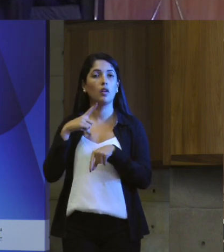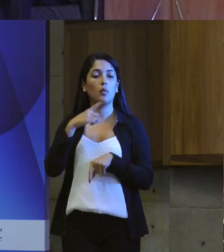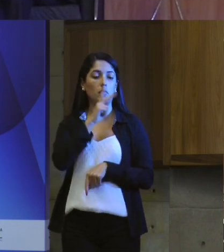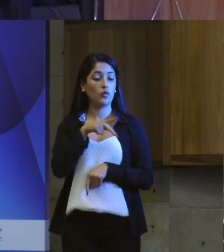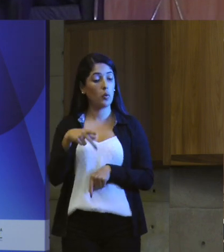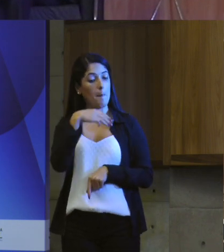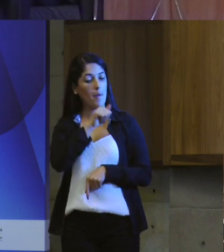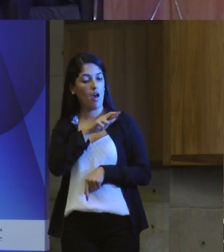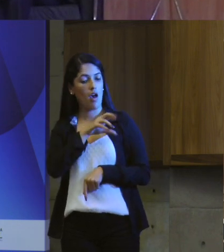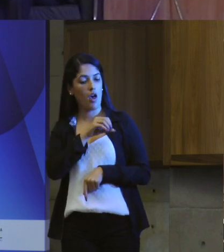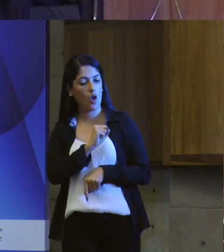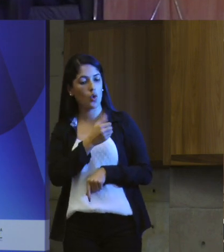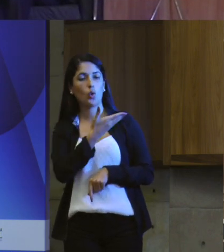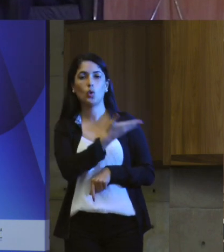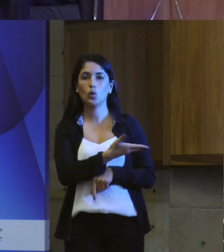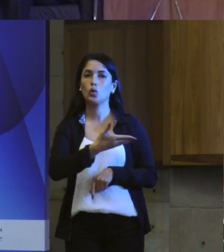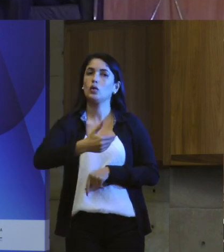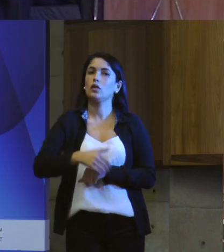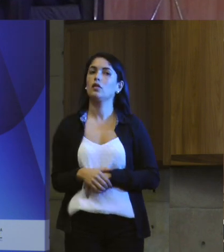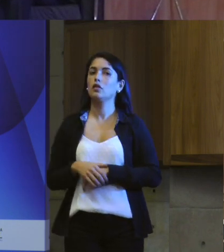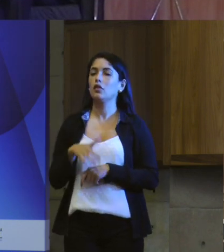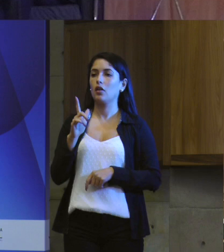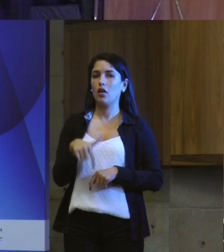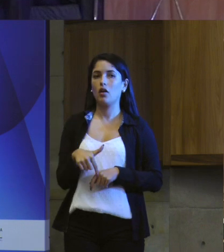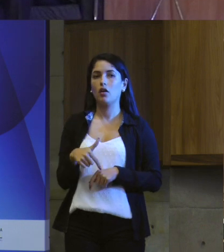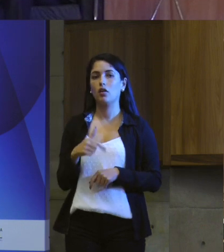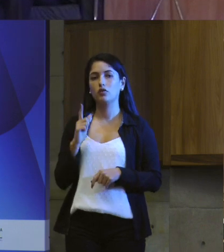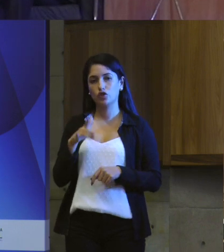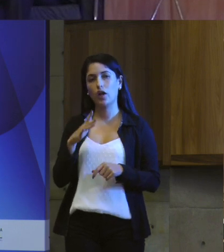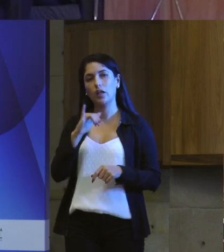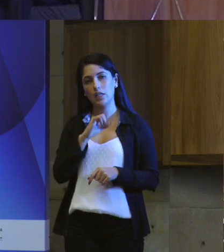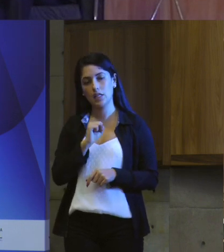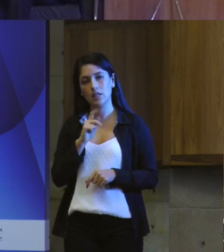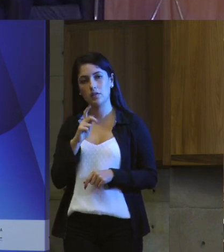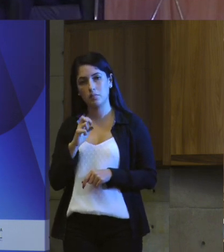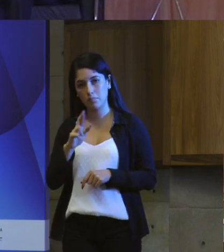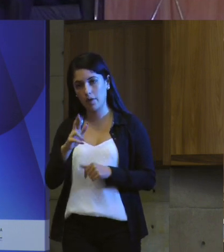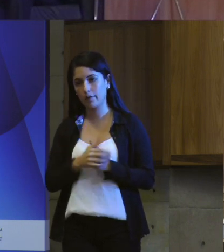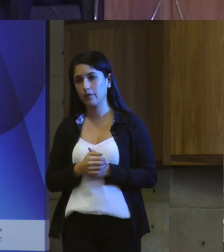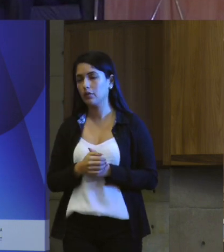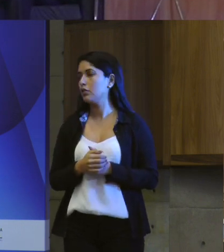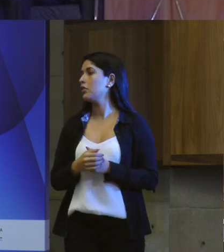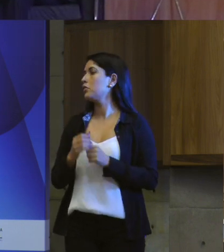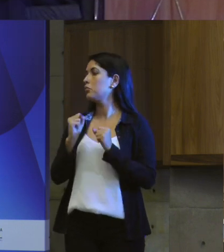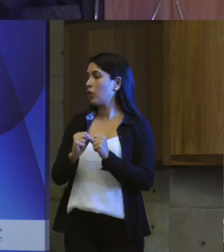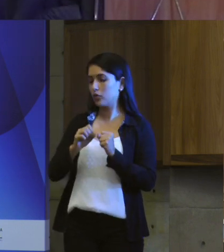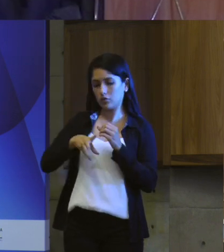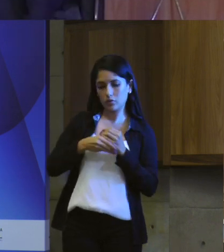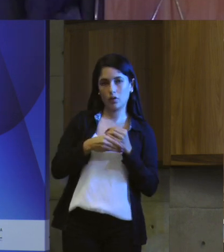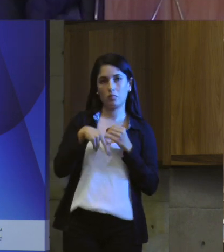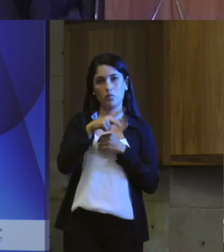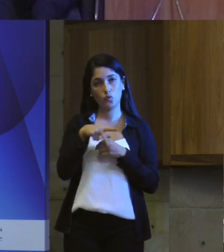max anc professor sem hedge agronegócio global do insper e eu posso acrescentar que o professor